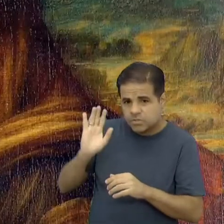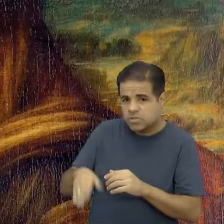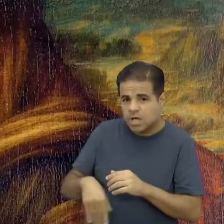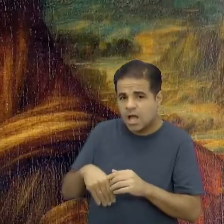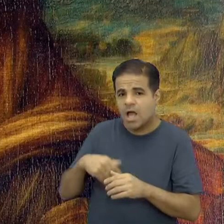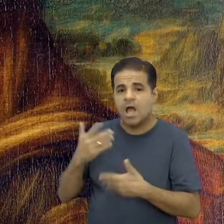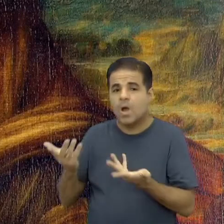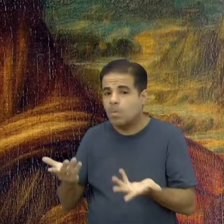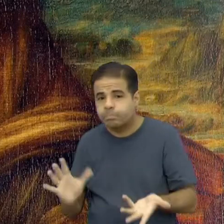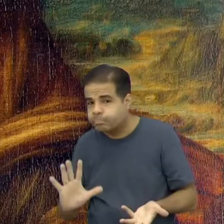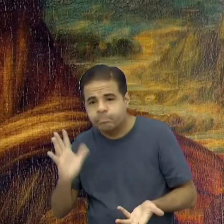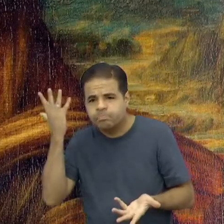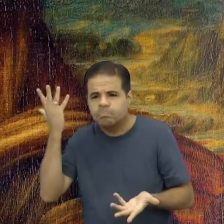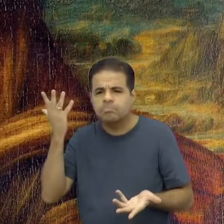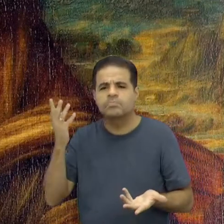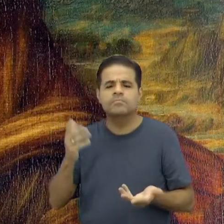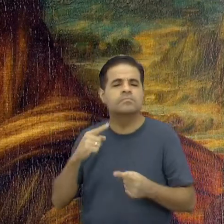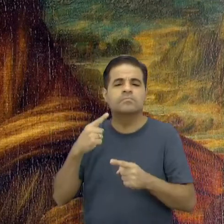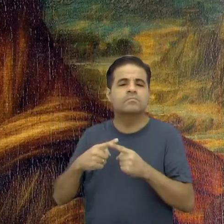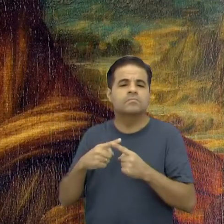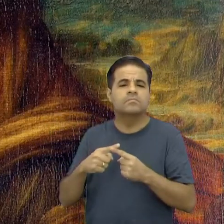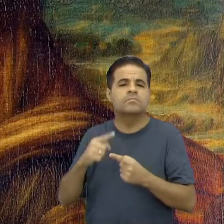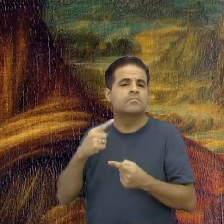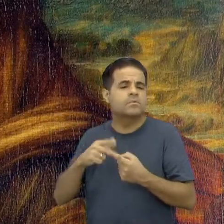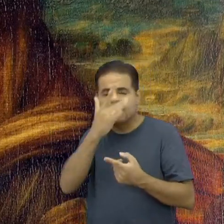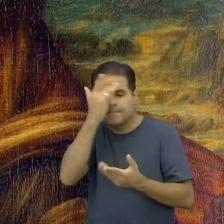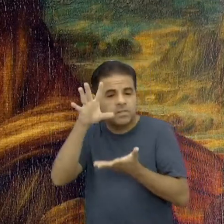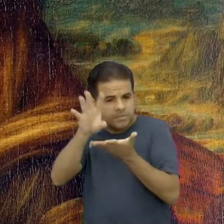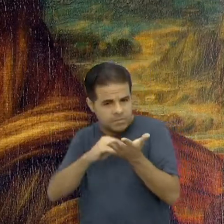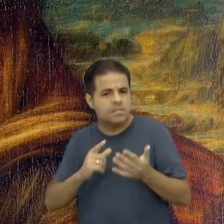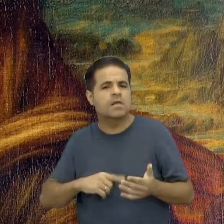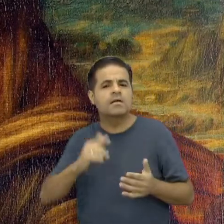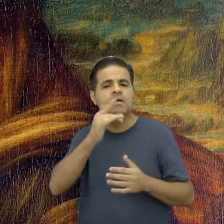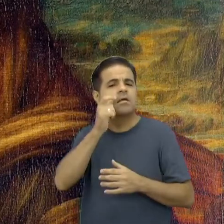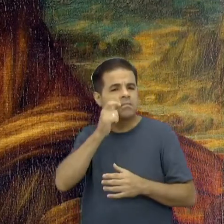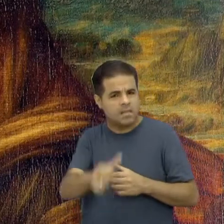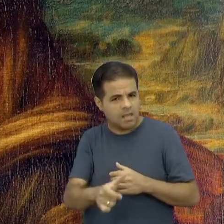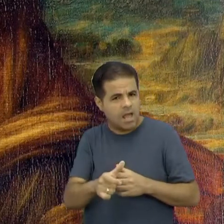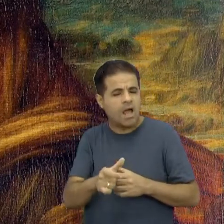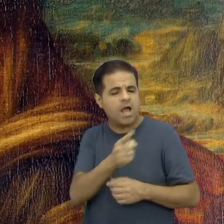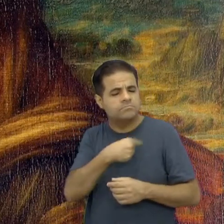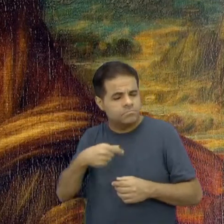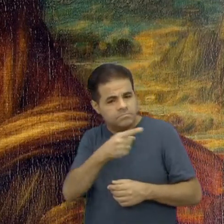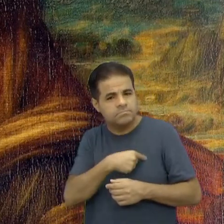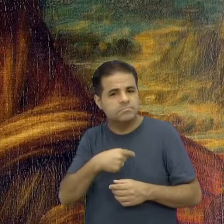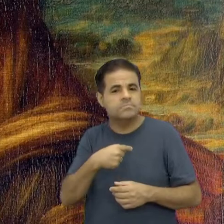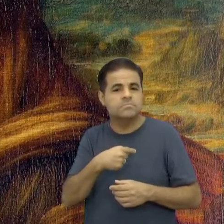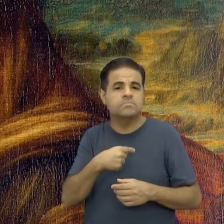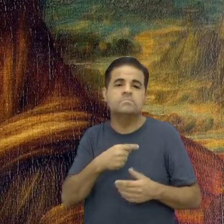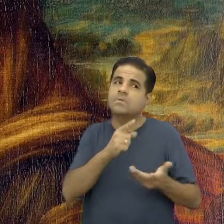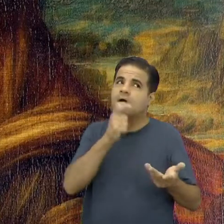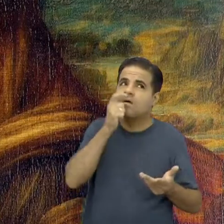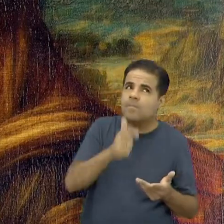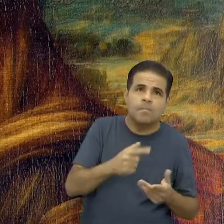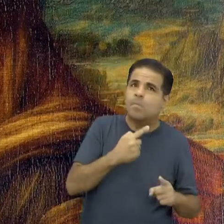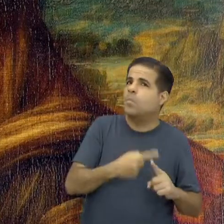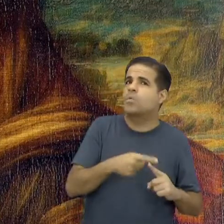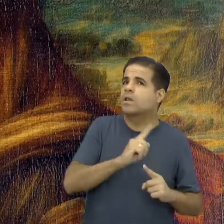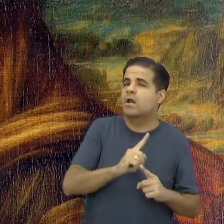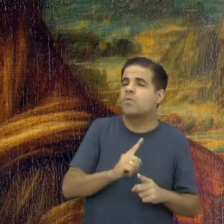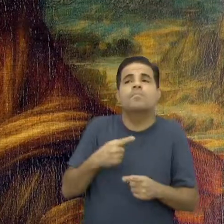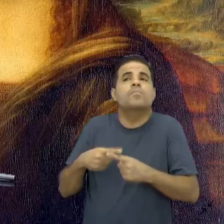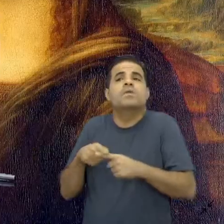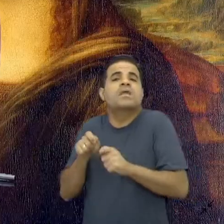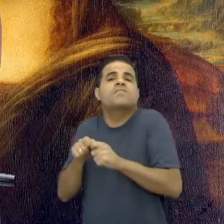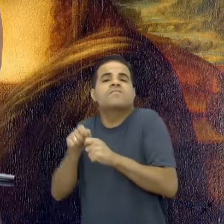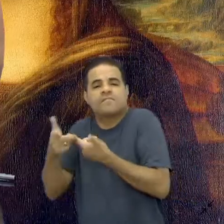casos. por que aconteceu, por que a pessoa fez isso. Tem bastante casos. É interessante também a gente não fazer, mas também a gente saber por que foi feito